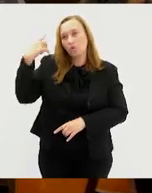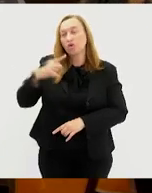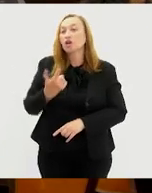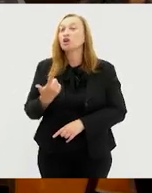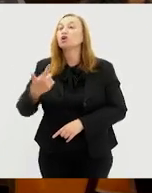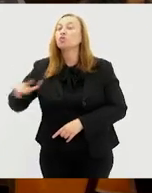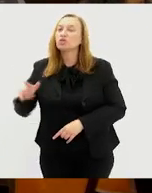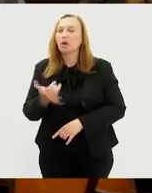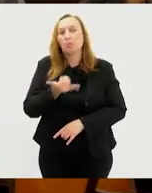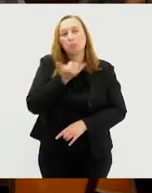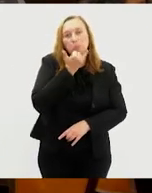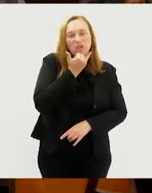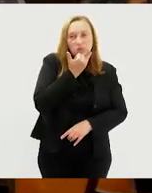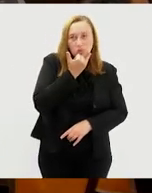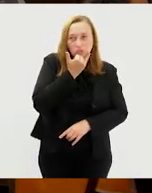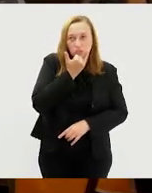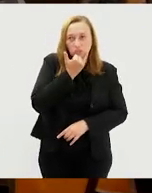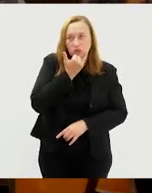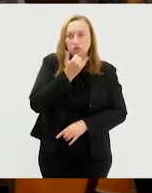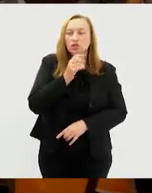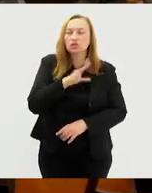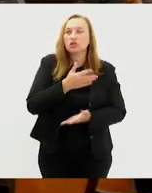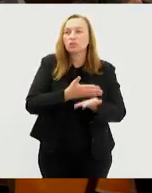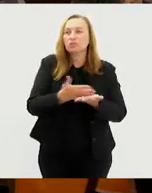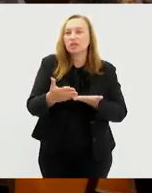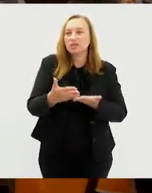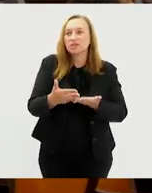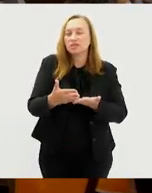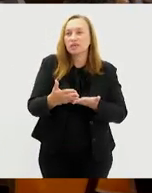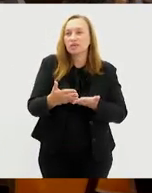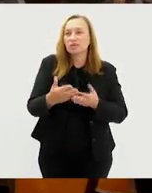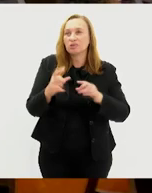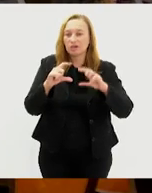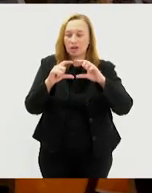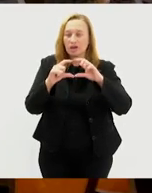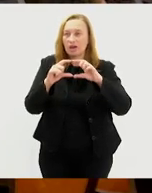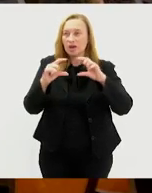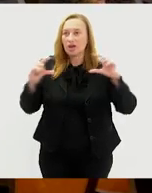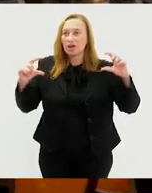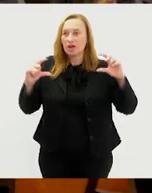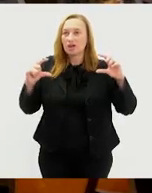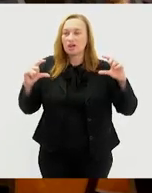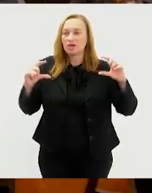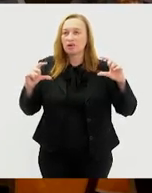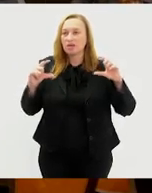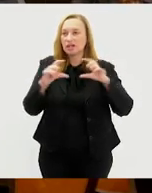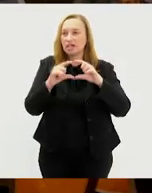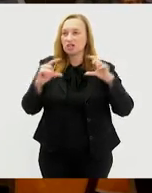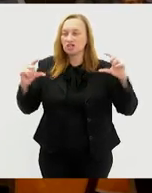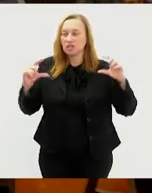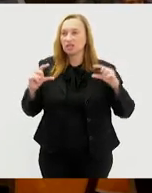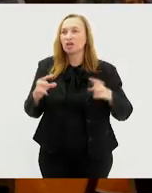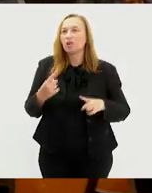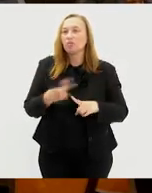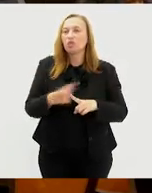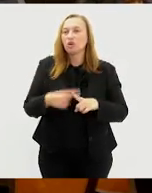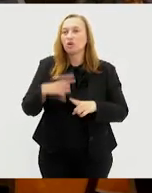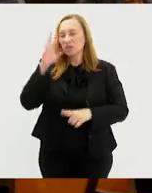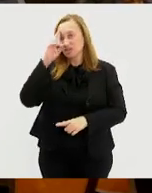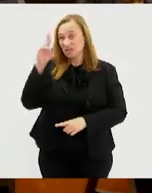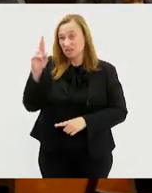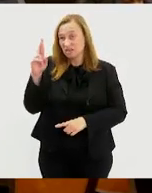perdoe Só se a gente começar a colocar uma legenda Close caption porque o que a senhora fala a gente não